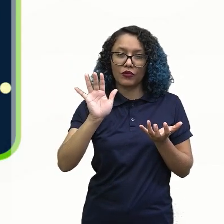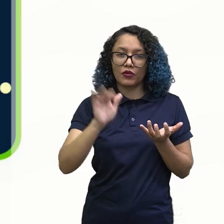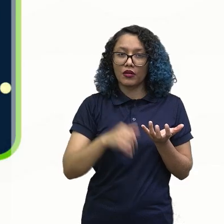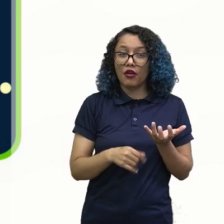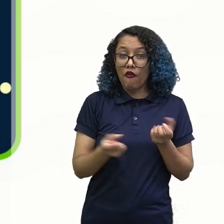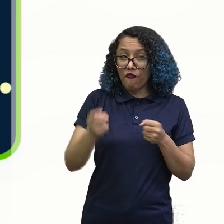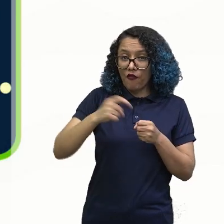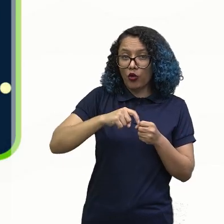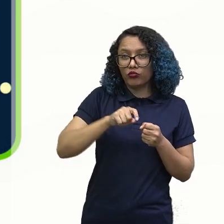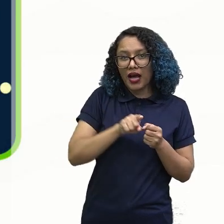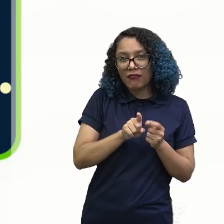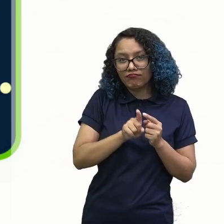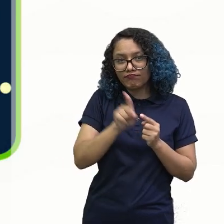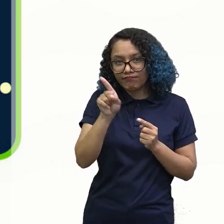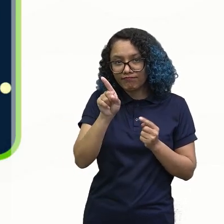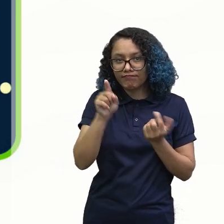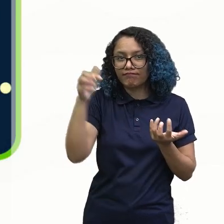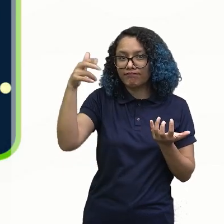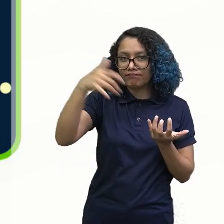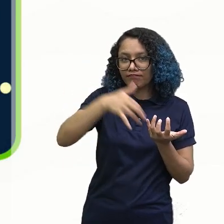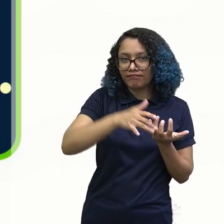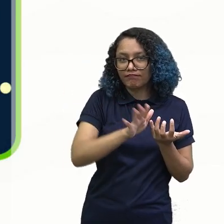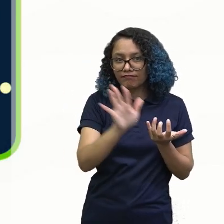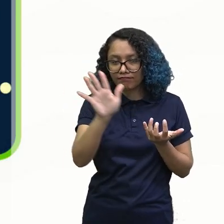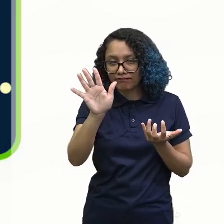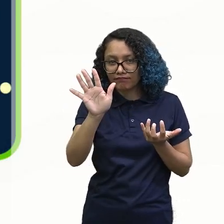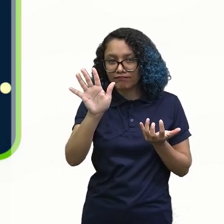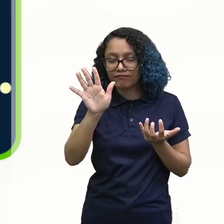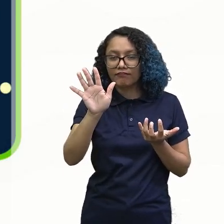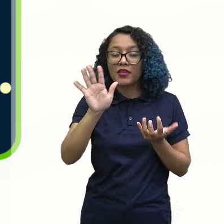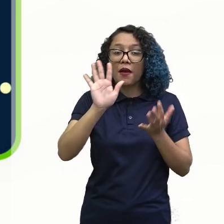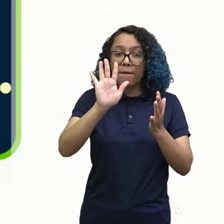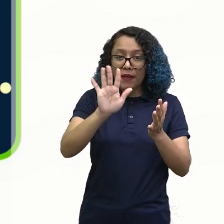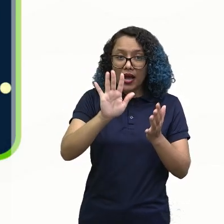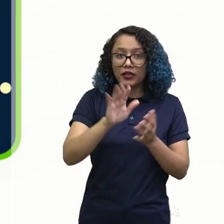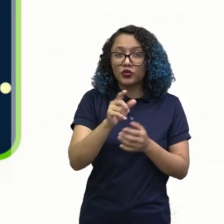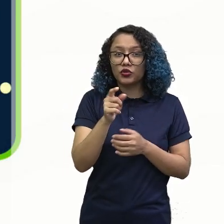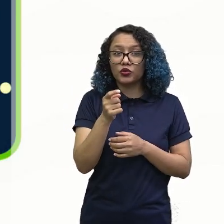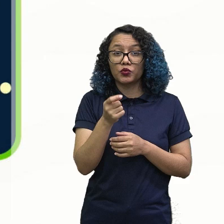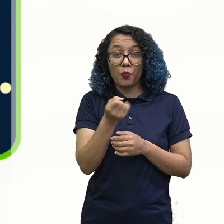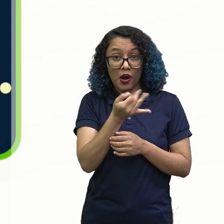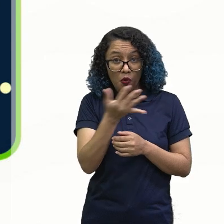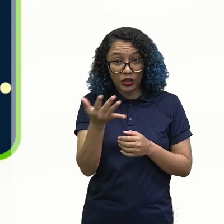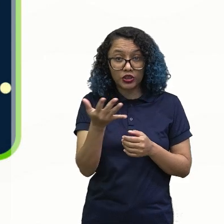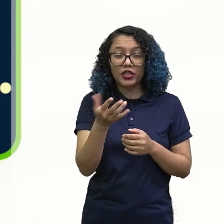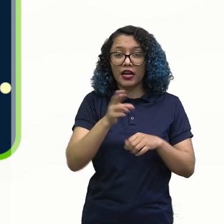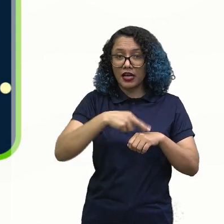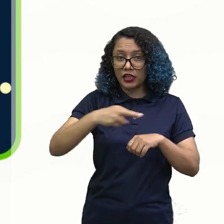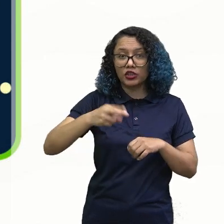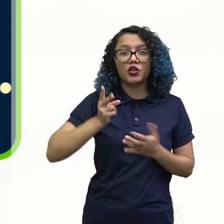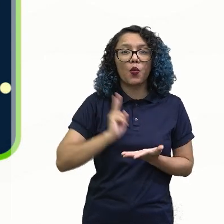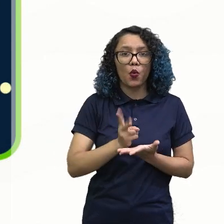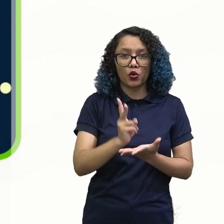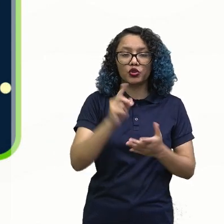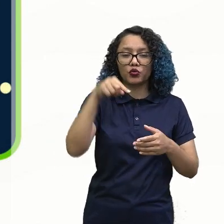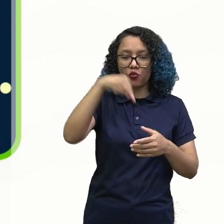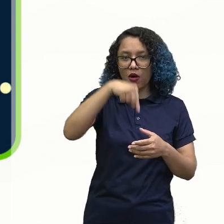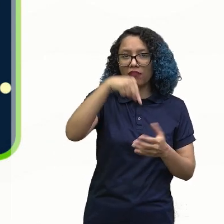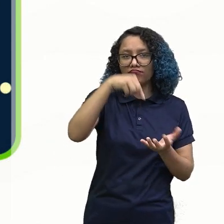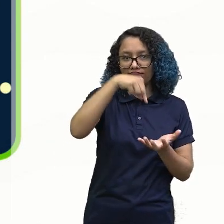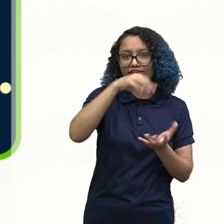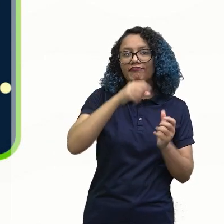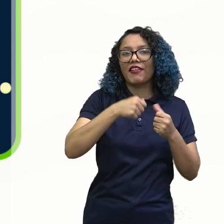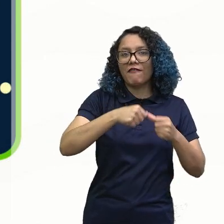espaço. Mas uma certa quantidade de radiação,